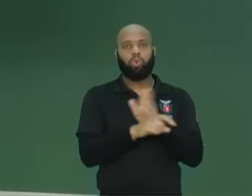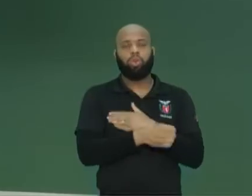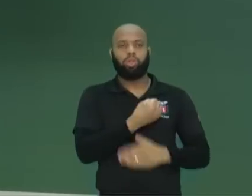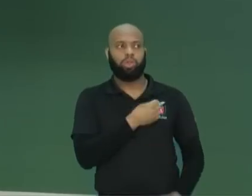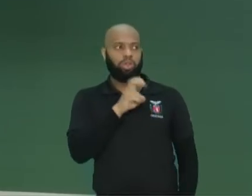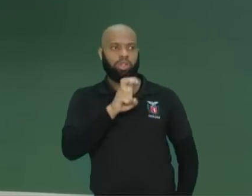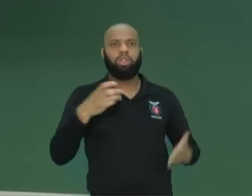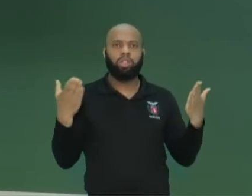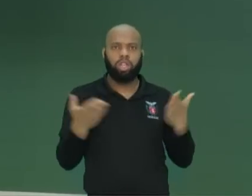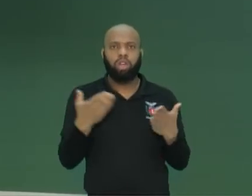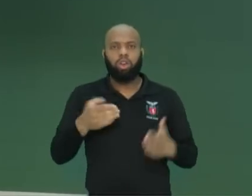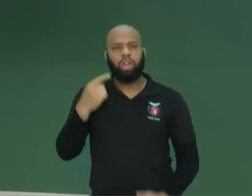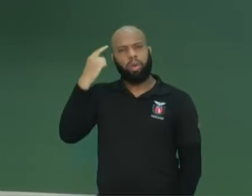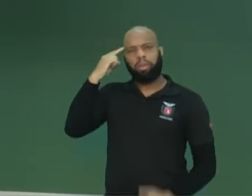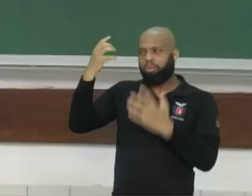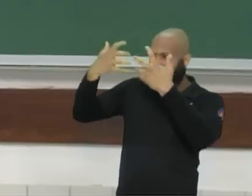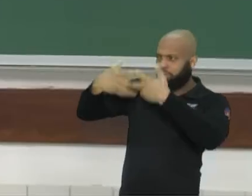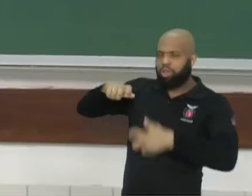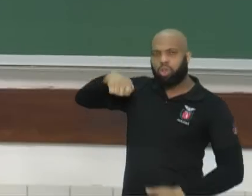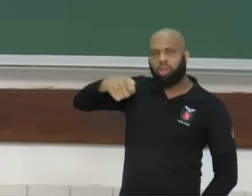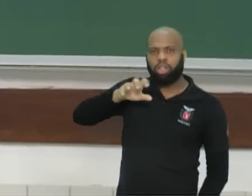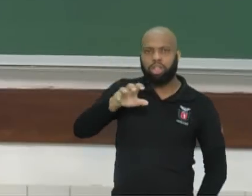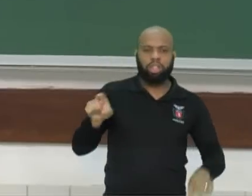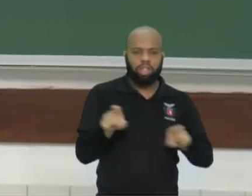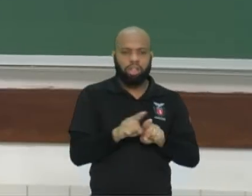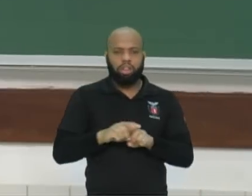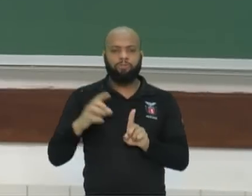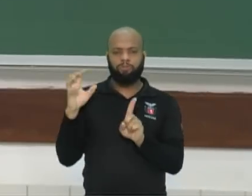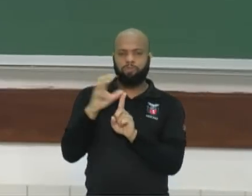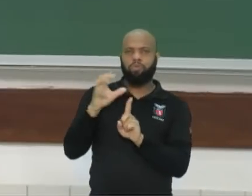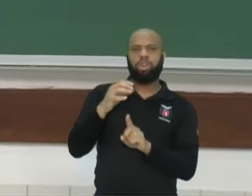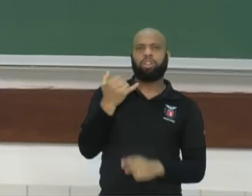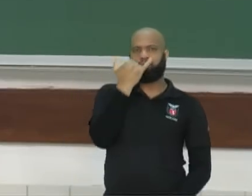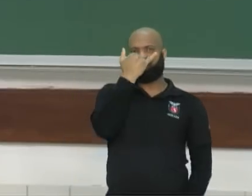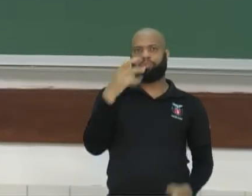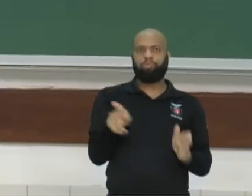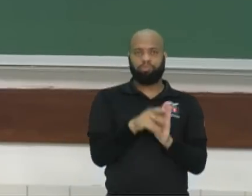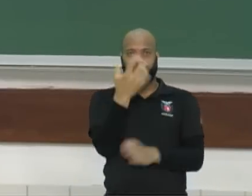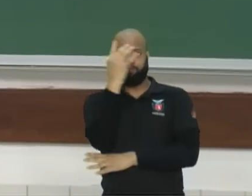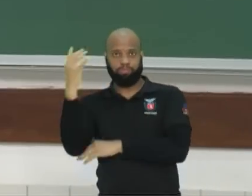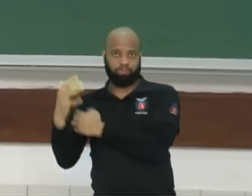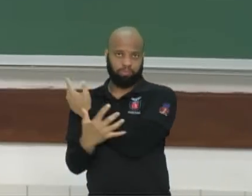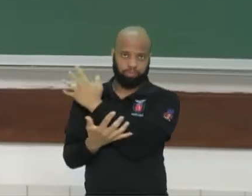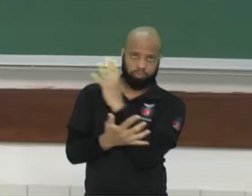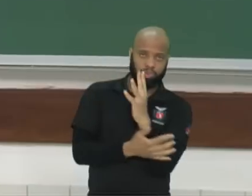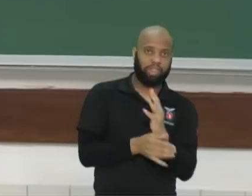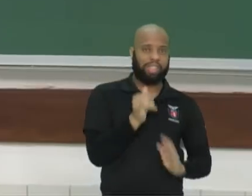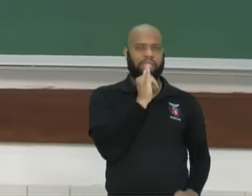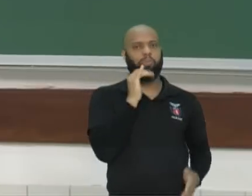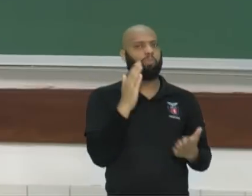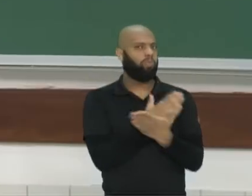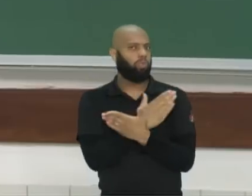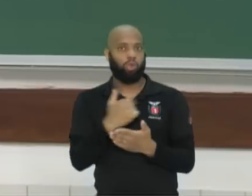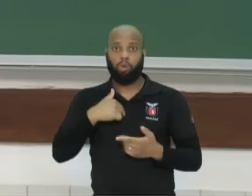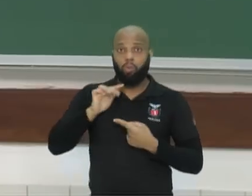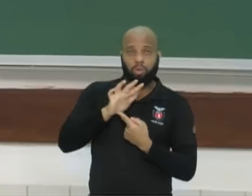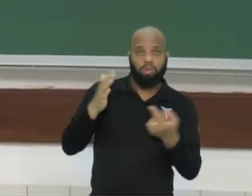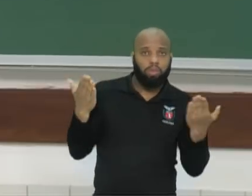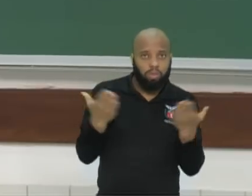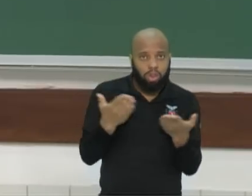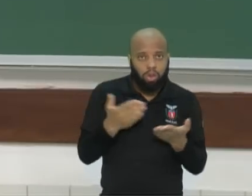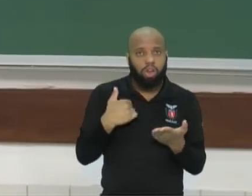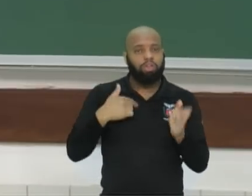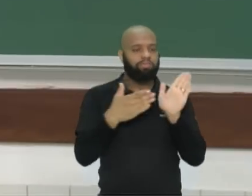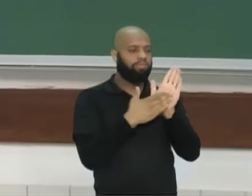E aí, para a gente pensar um pouquinho nessa questão dos impactos ambientais, nesses exemplos, que são só alguns que eu trouxe para vocês,